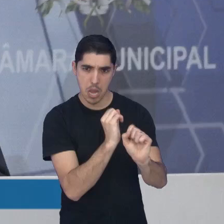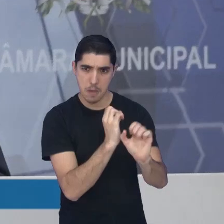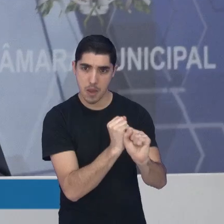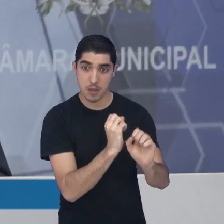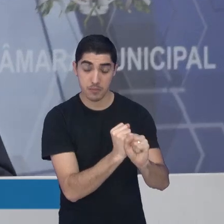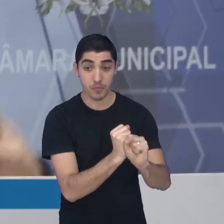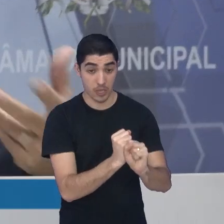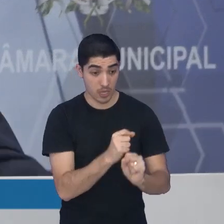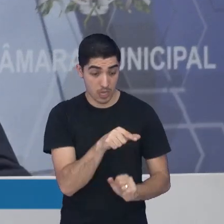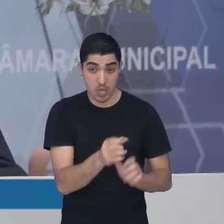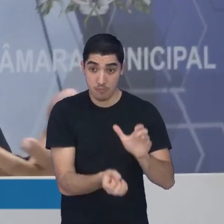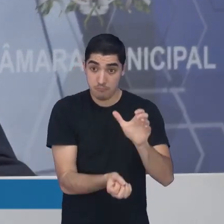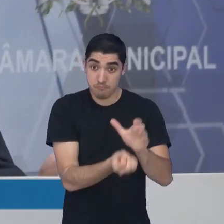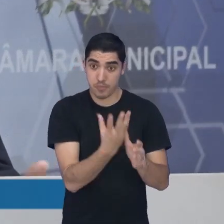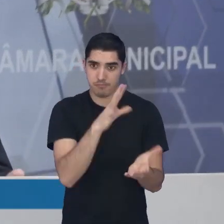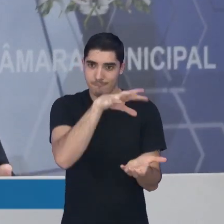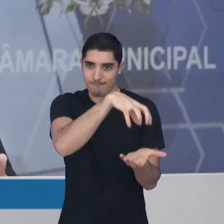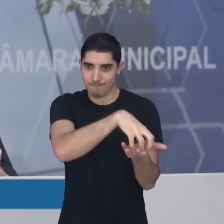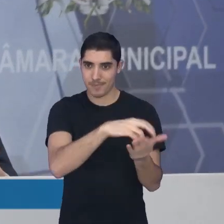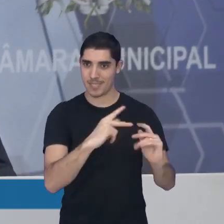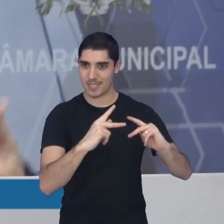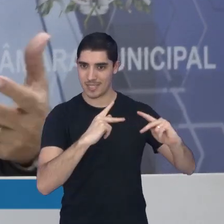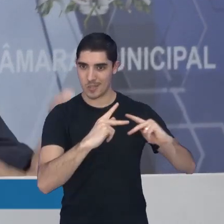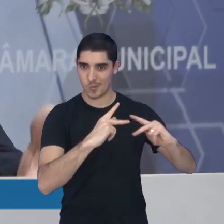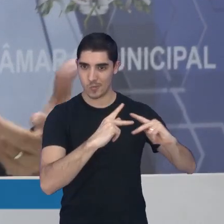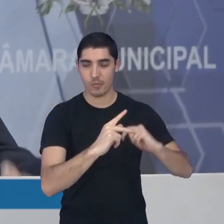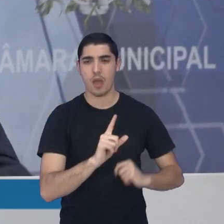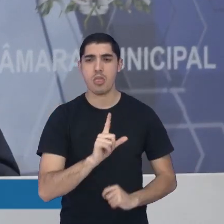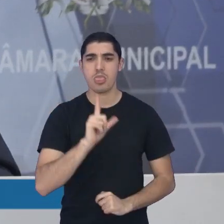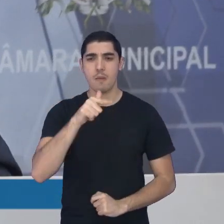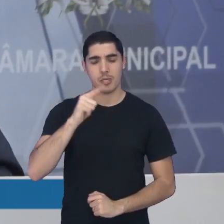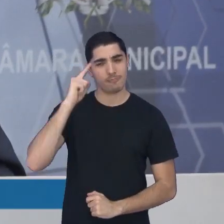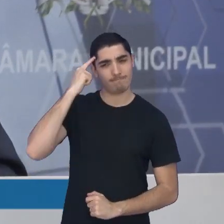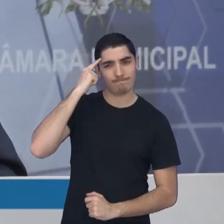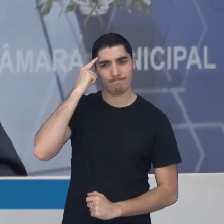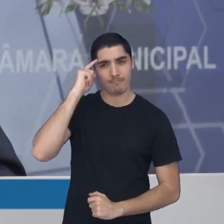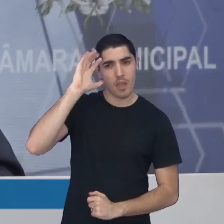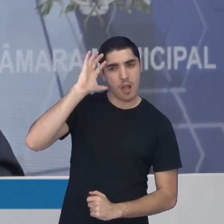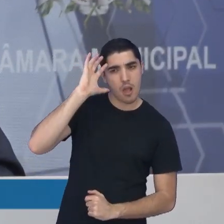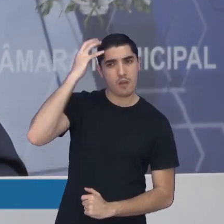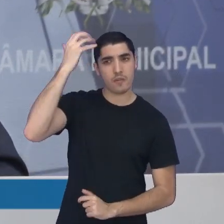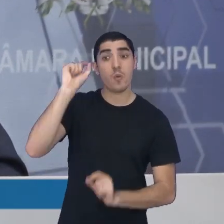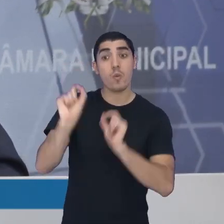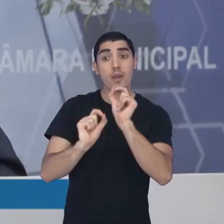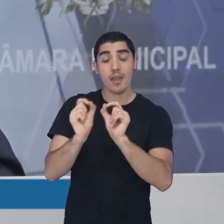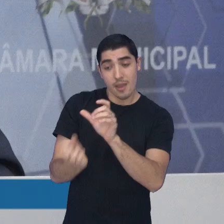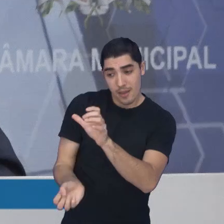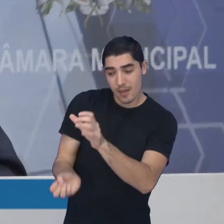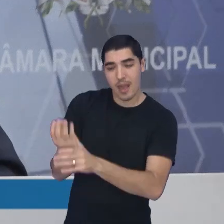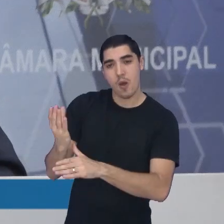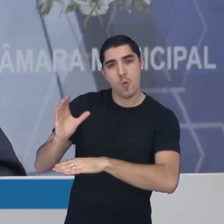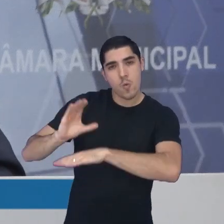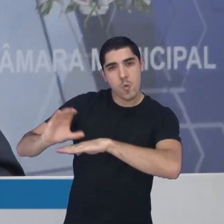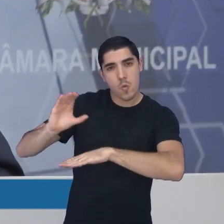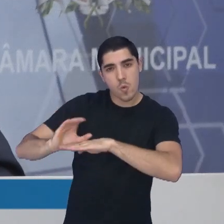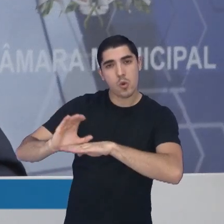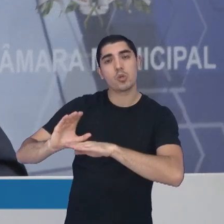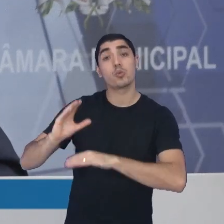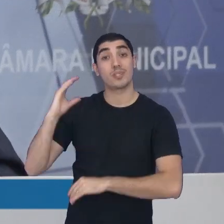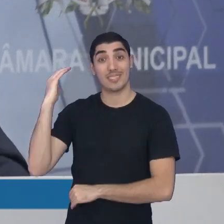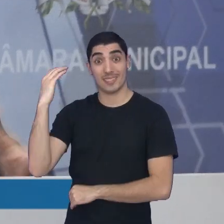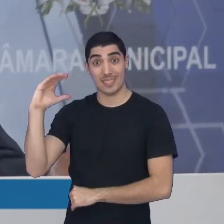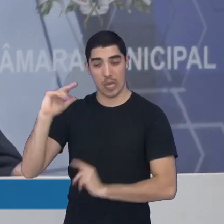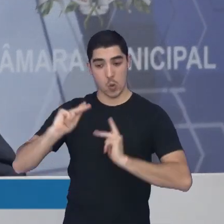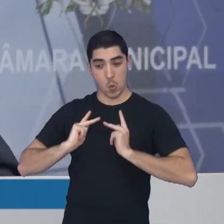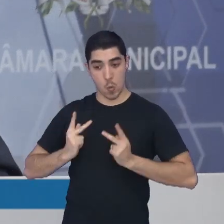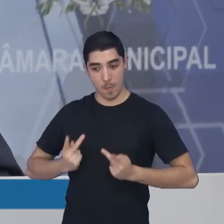Campos decidiram, então, criar um curso de ciências humanas e sociais.